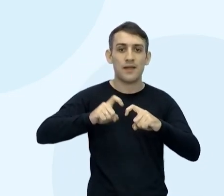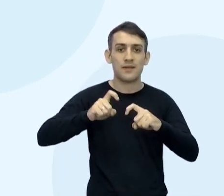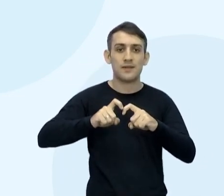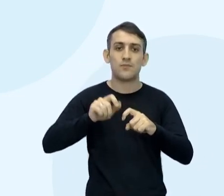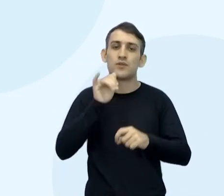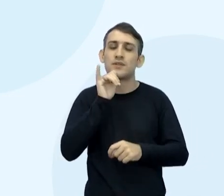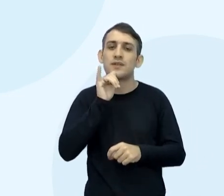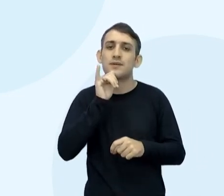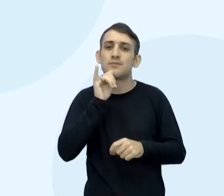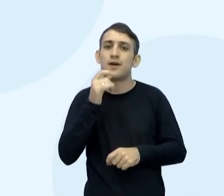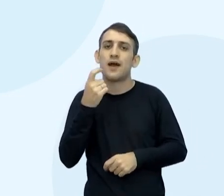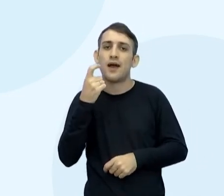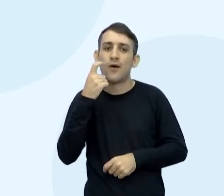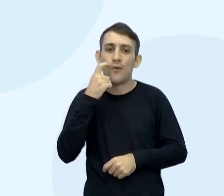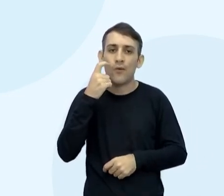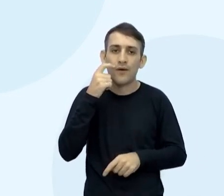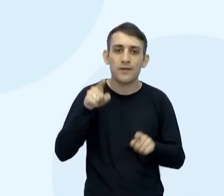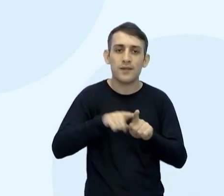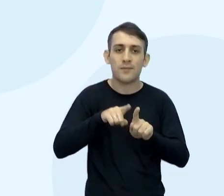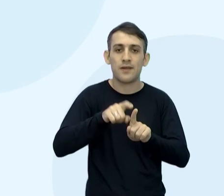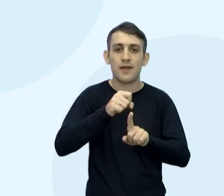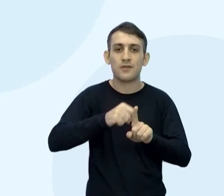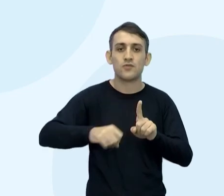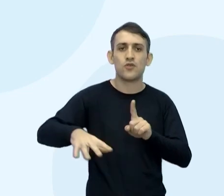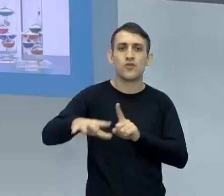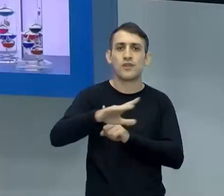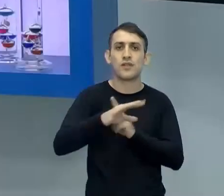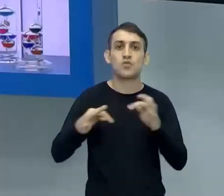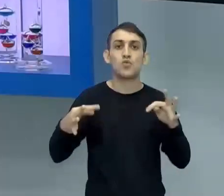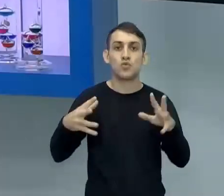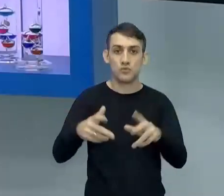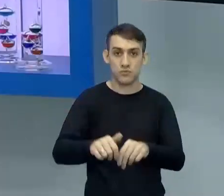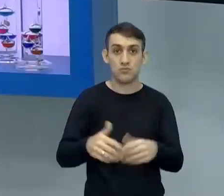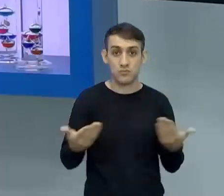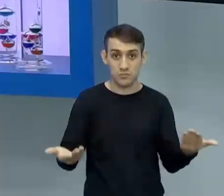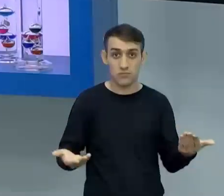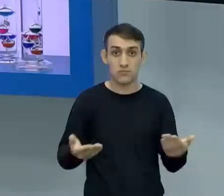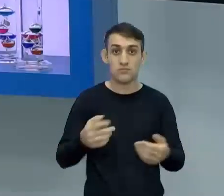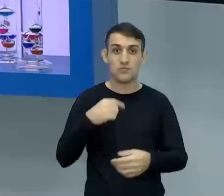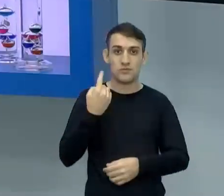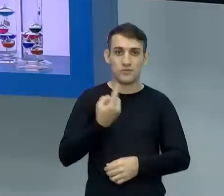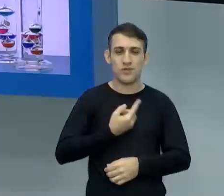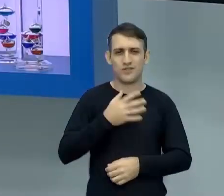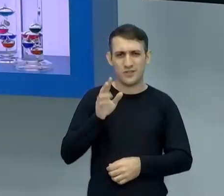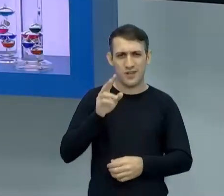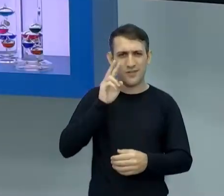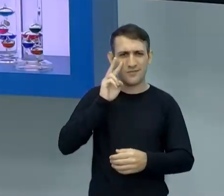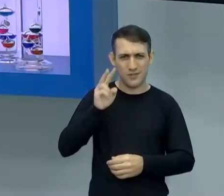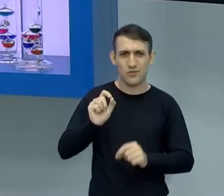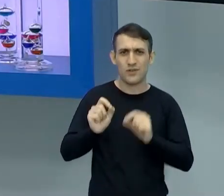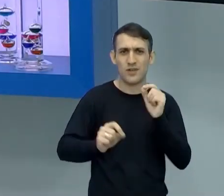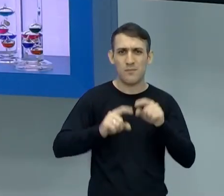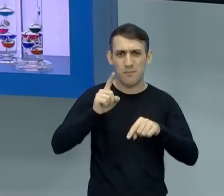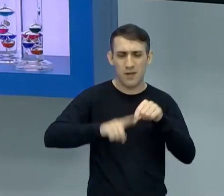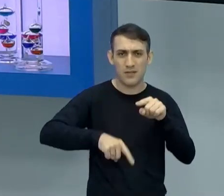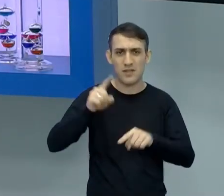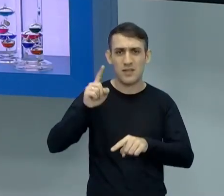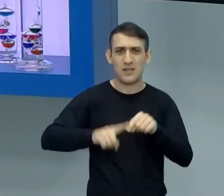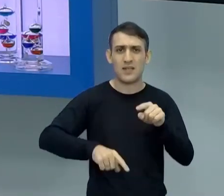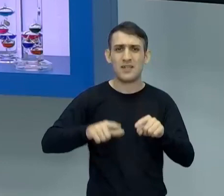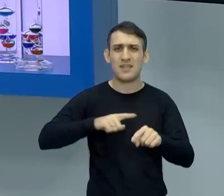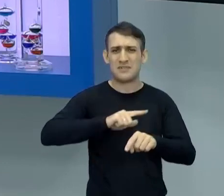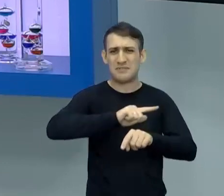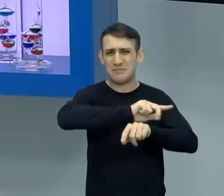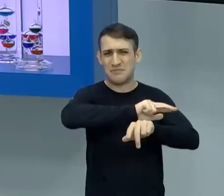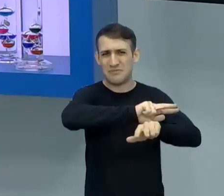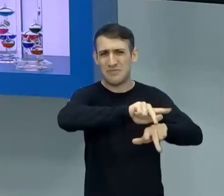por exemplo aí a odontologia e a sociedade como um todo? Então, a gente já viu aí que esses materiais são empregados em um